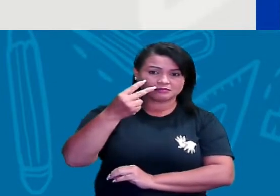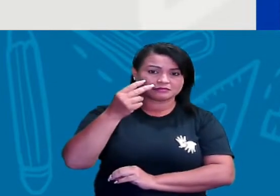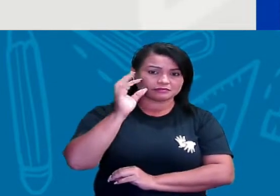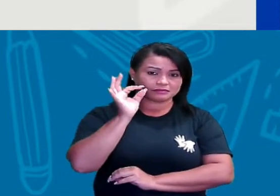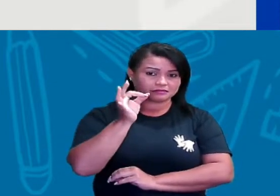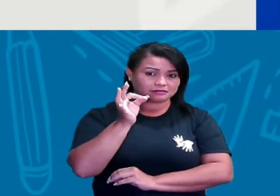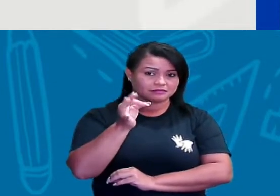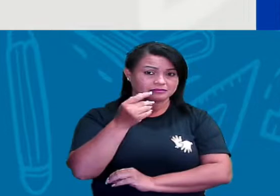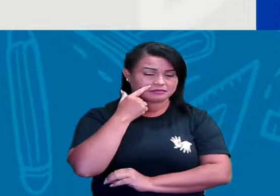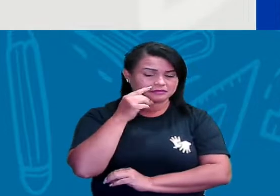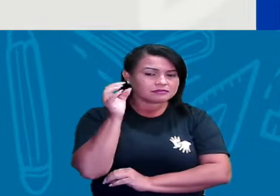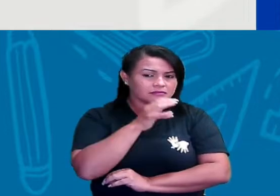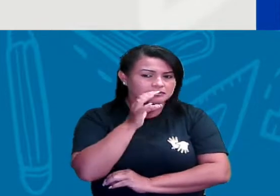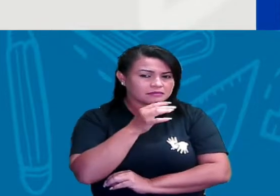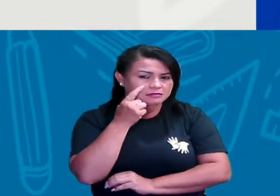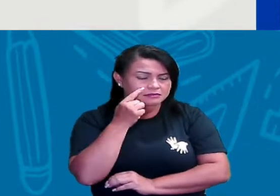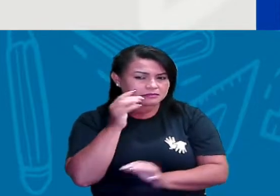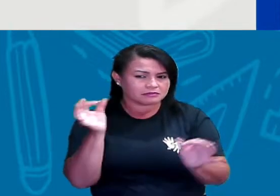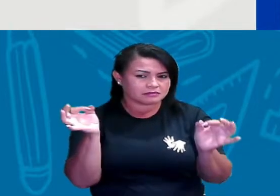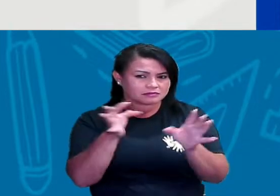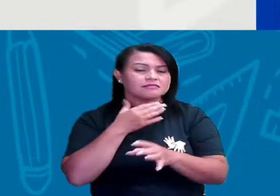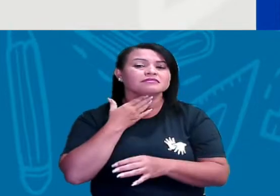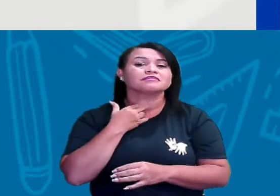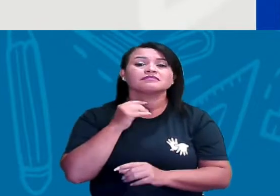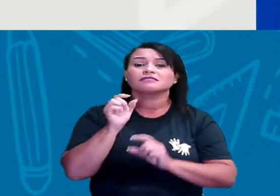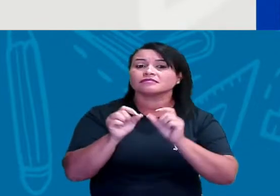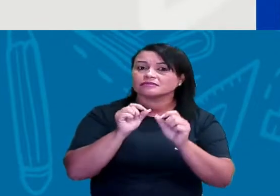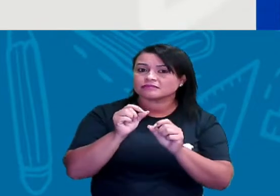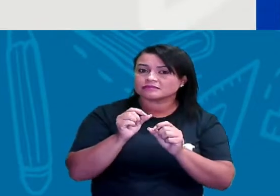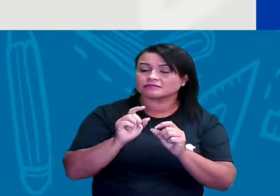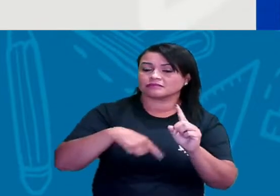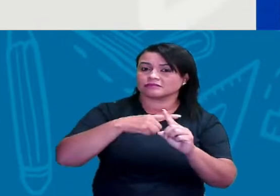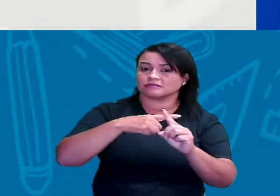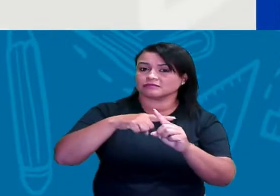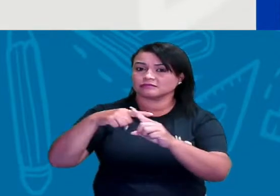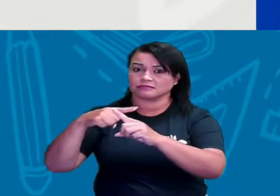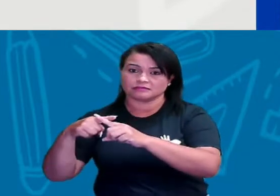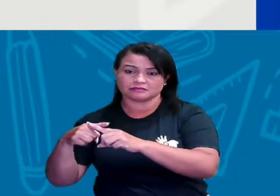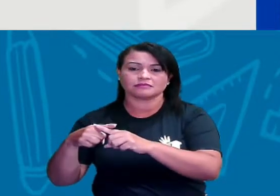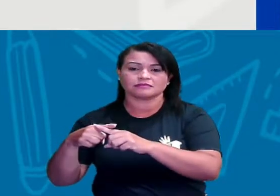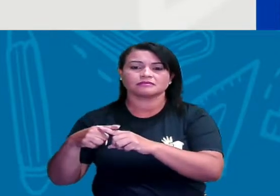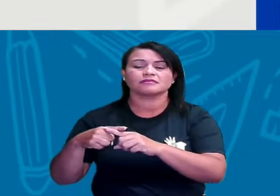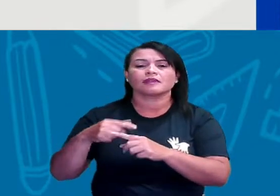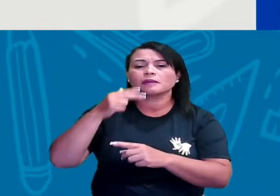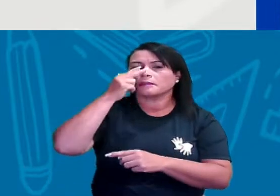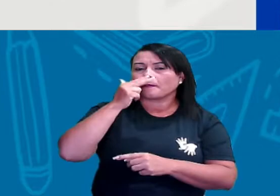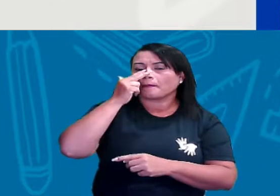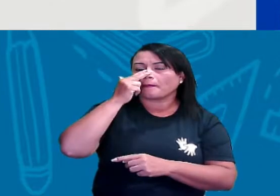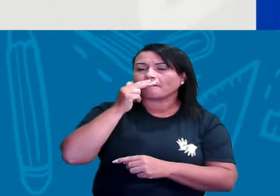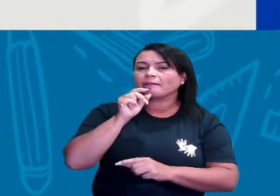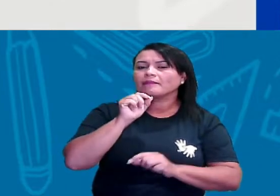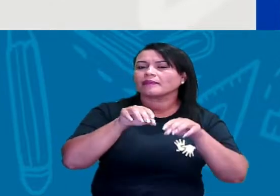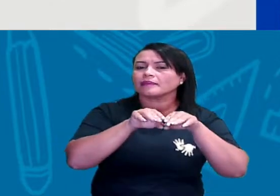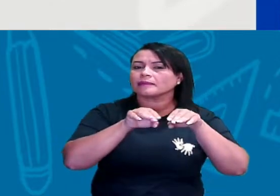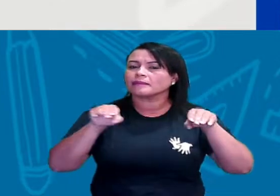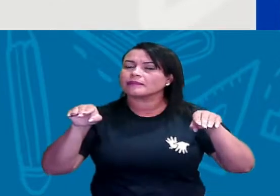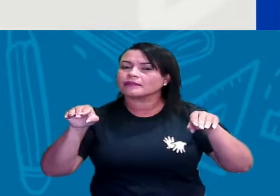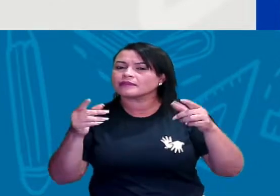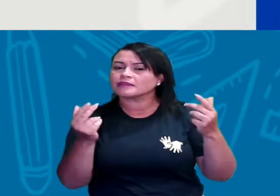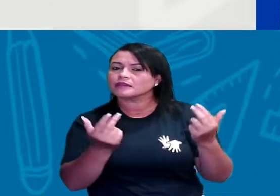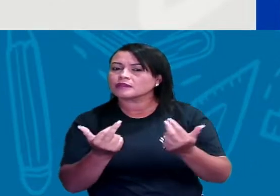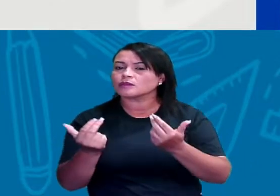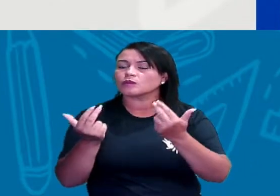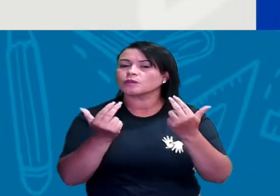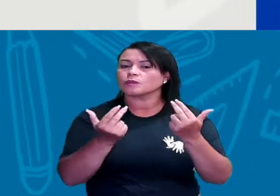certo? Então, aqui, ó, rapidinho para fechar aqui com vocês. Na multiplicação de potência de mesma base, bases